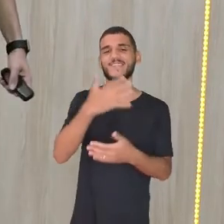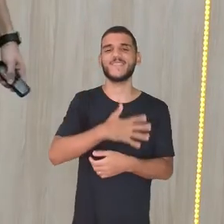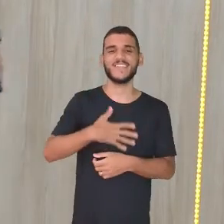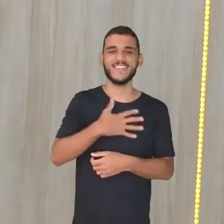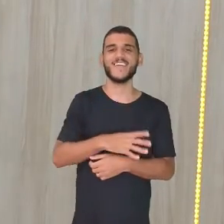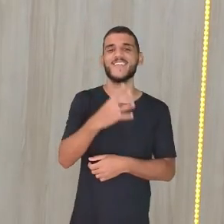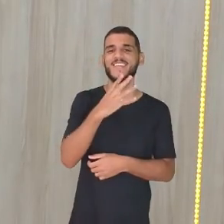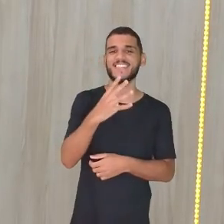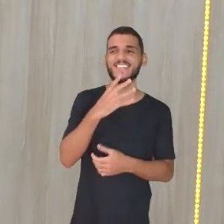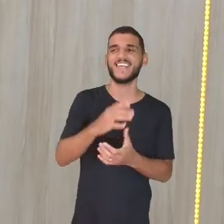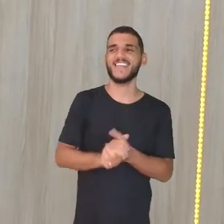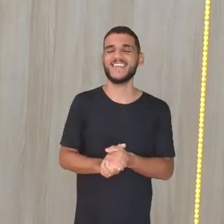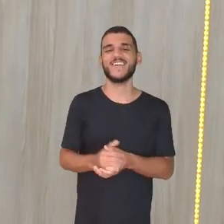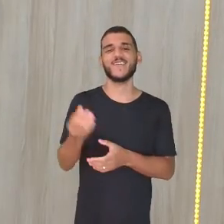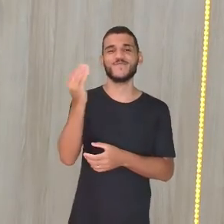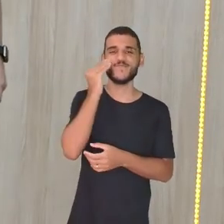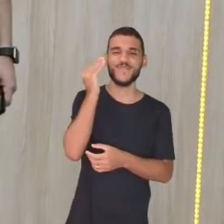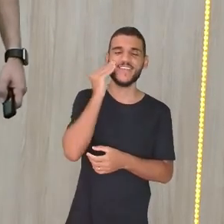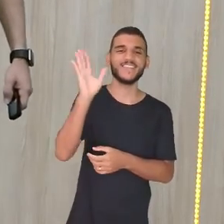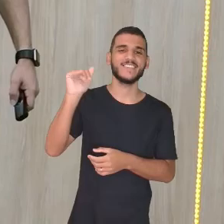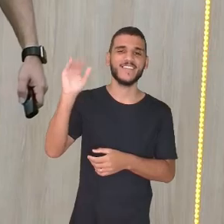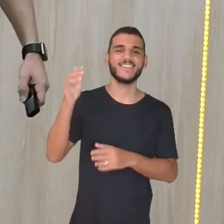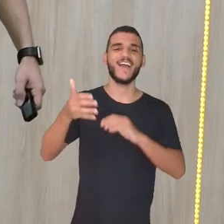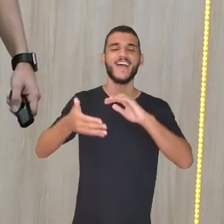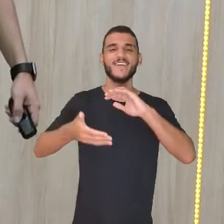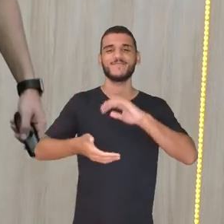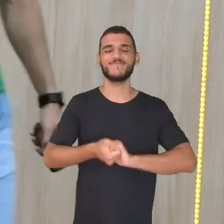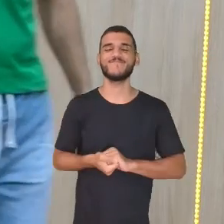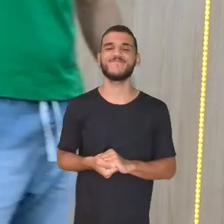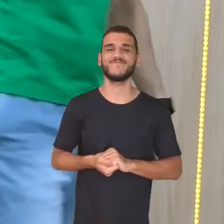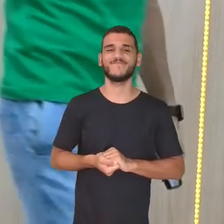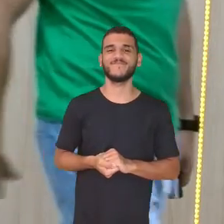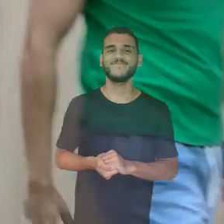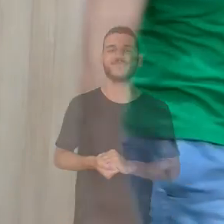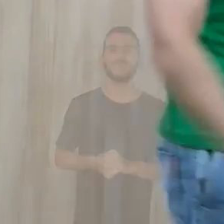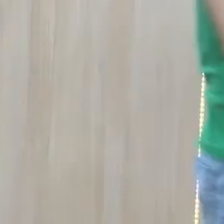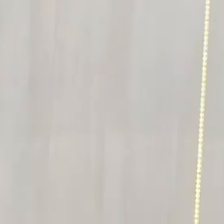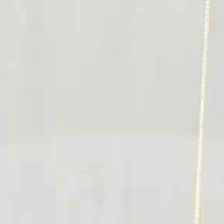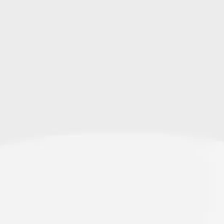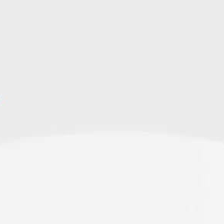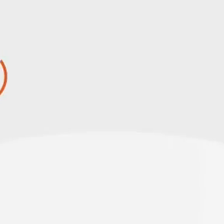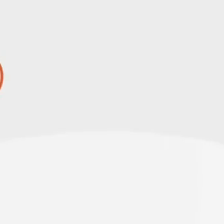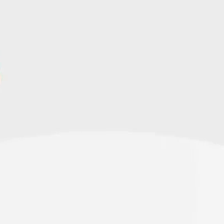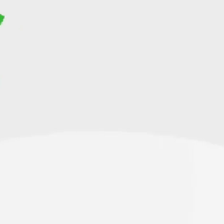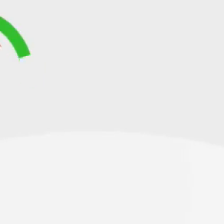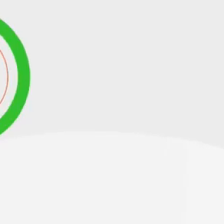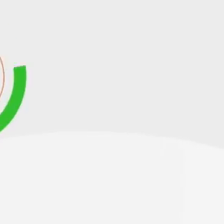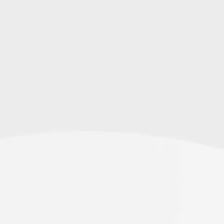muito massa. Cheiro no coração, galera. Fui!